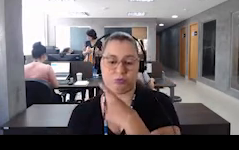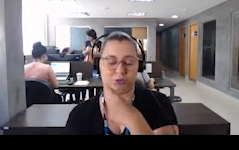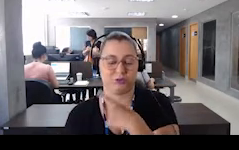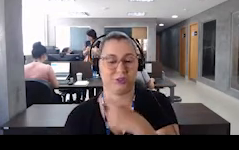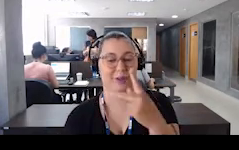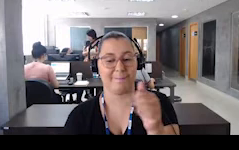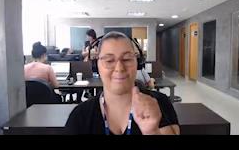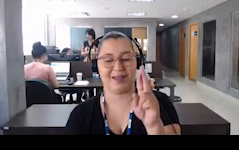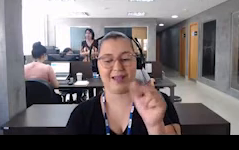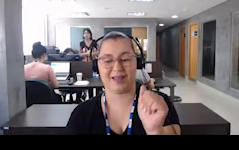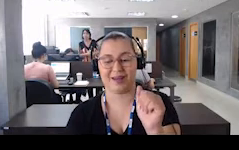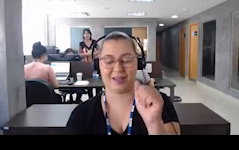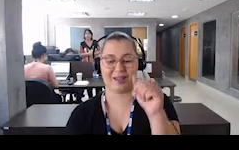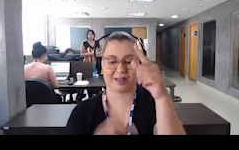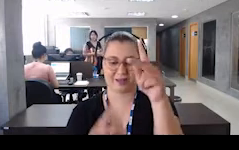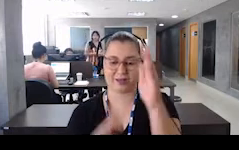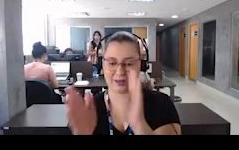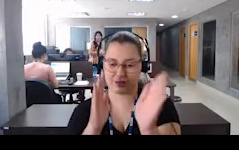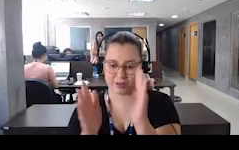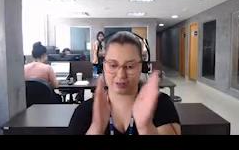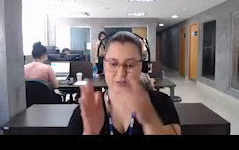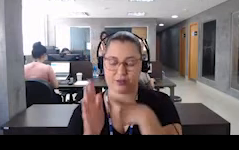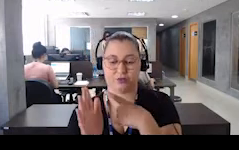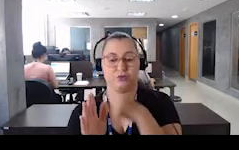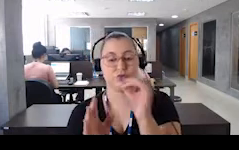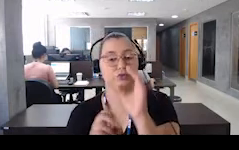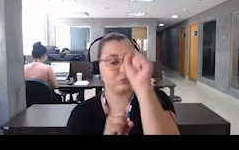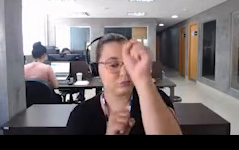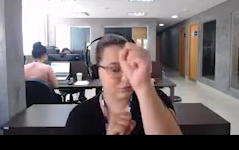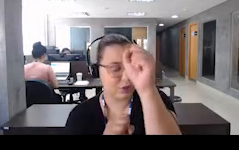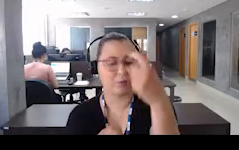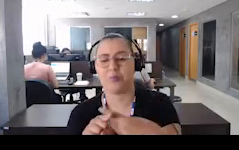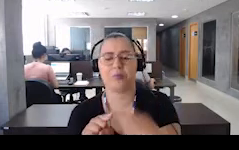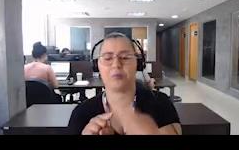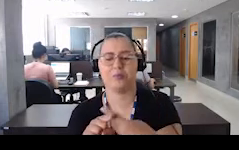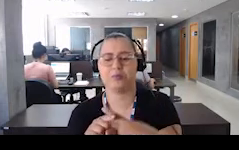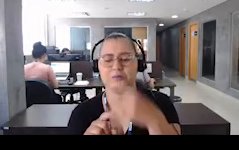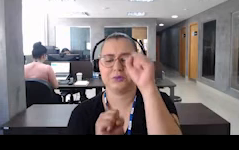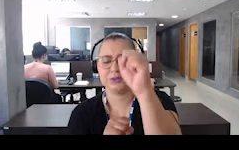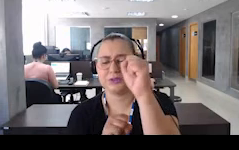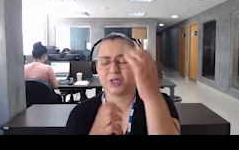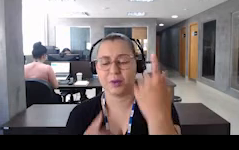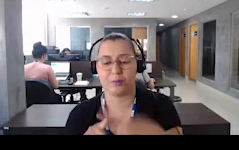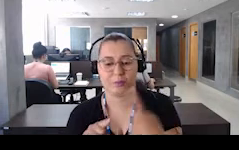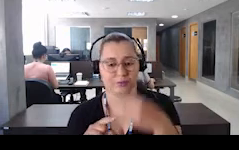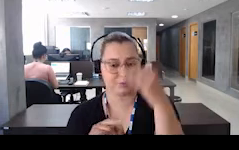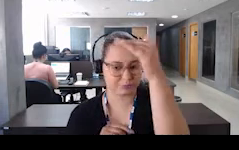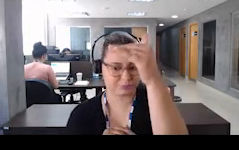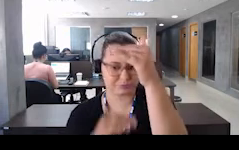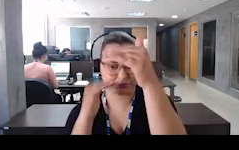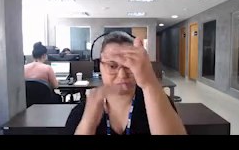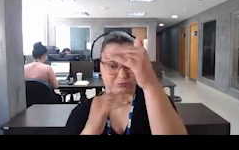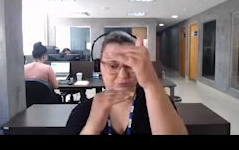em série. Agora, a gente tem apenas um circuito o quê? Série, né? Por que que é um circuito série, professor? Porque uma